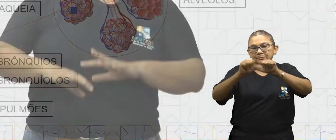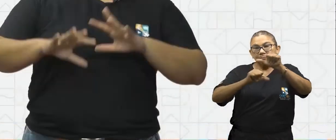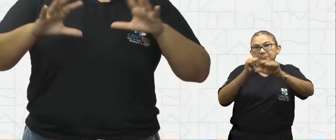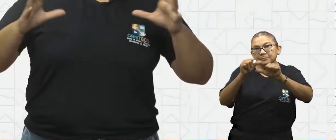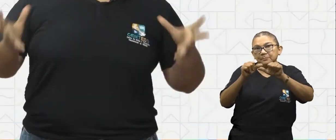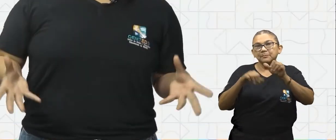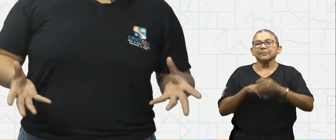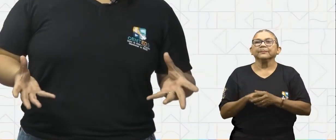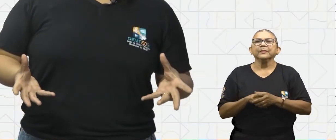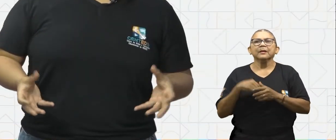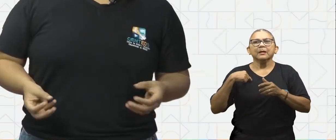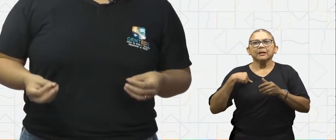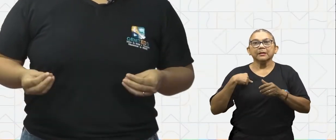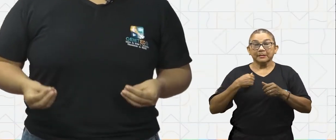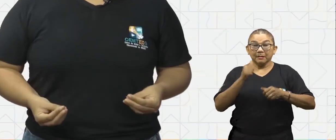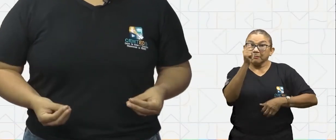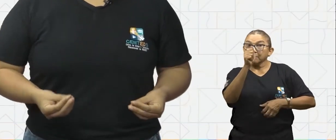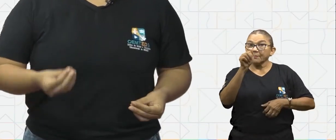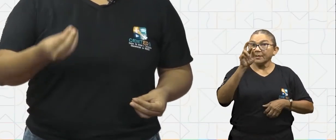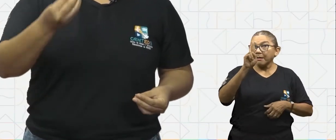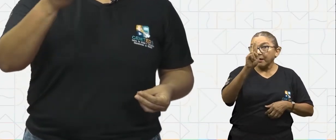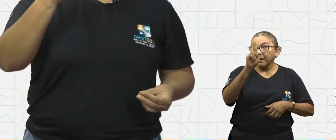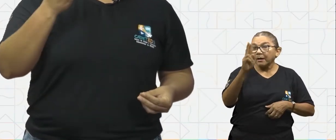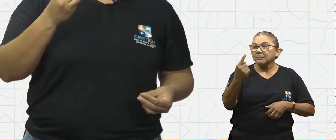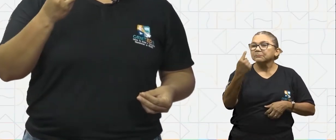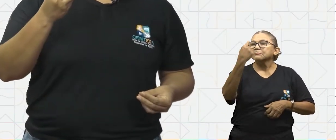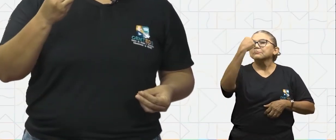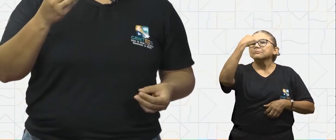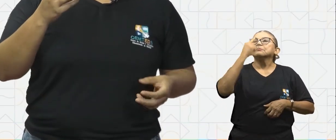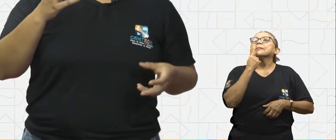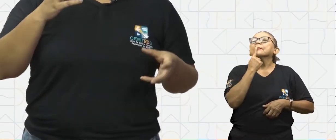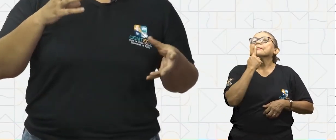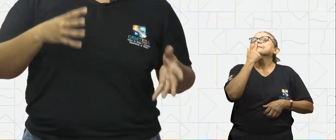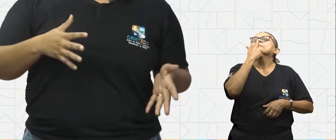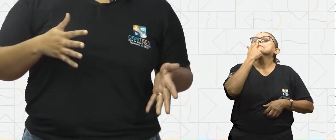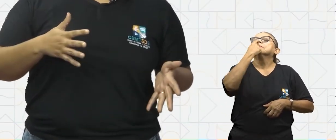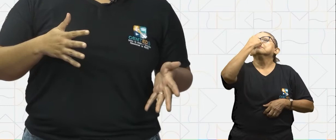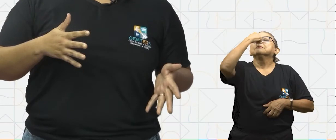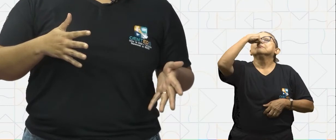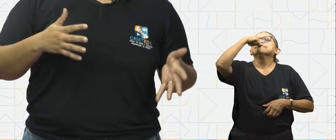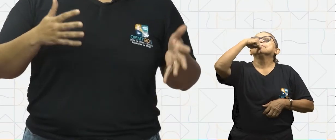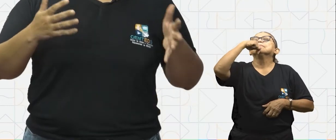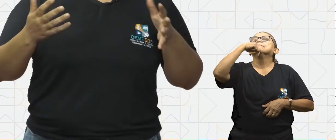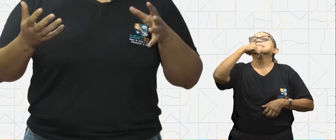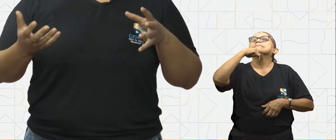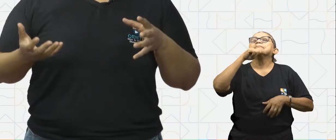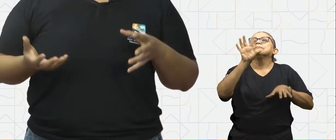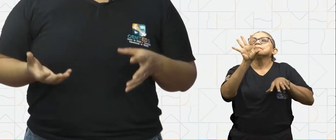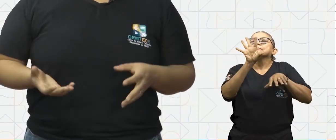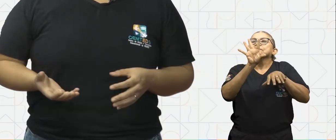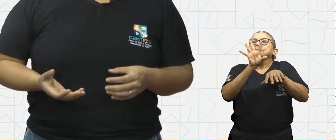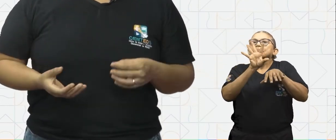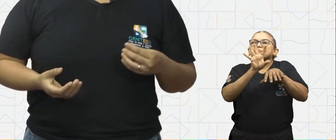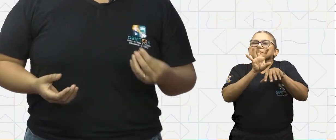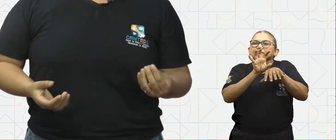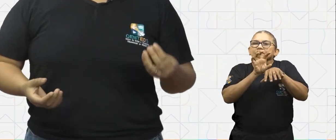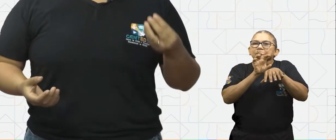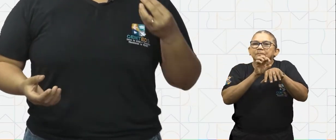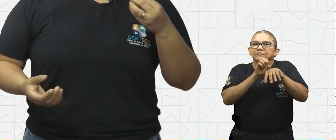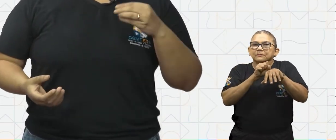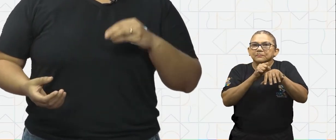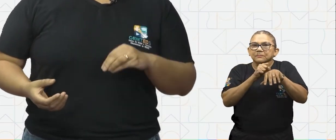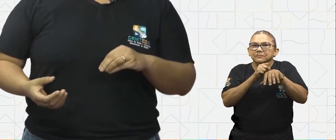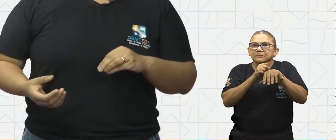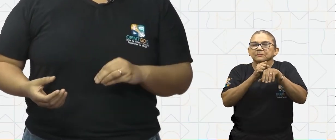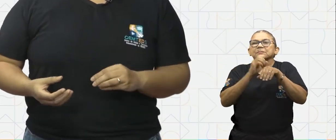hematose. Resumidamente, o ar entra pelo nariz, é filtrado, em seguida aquecido